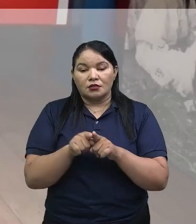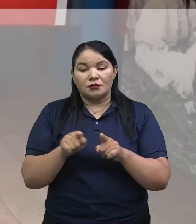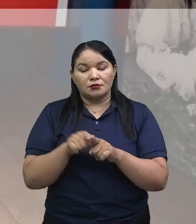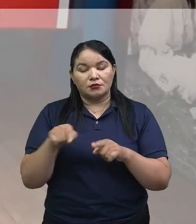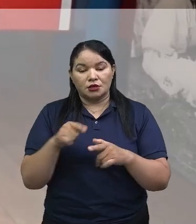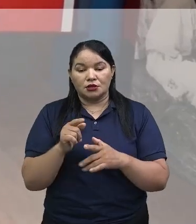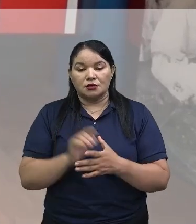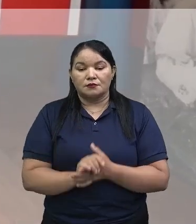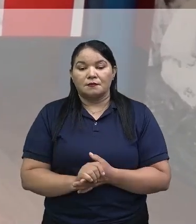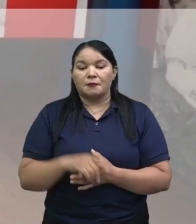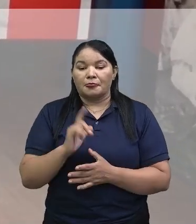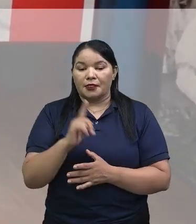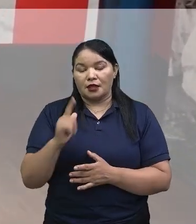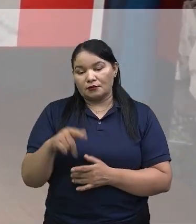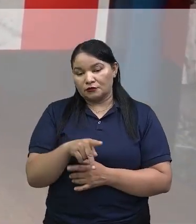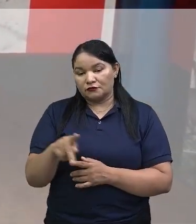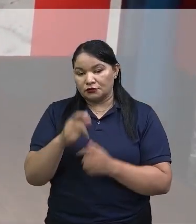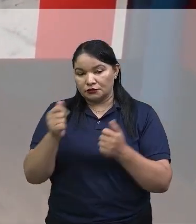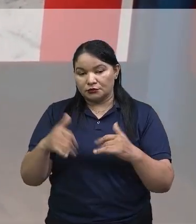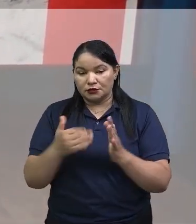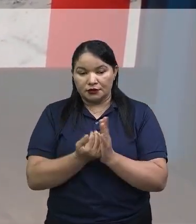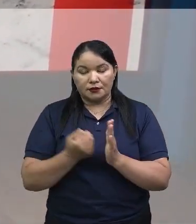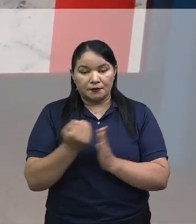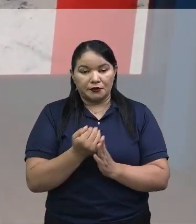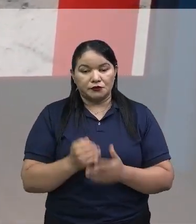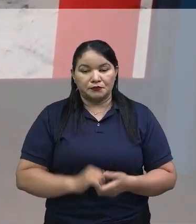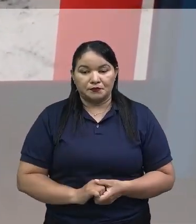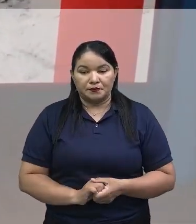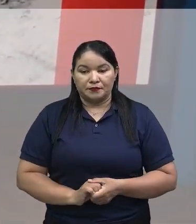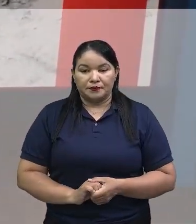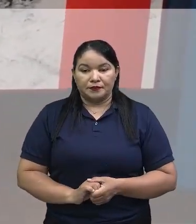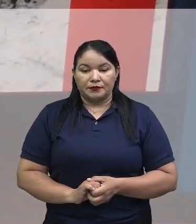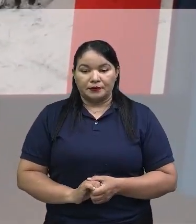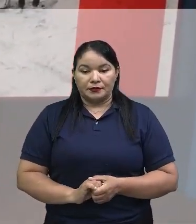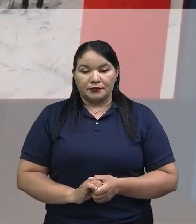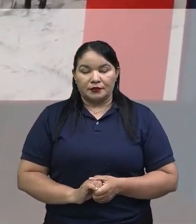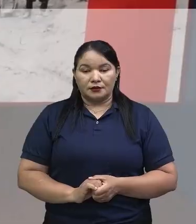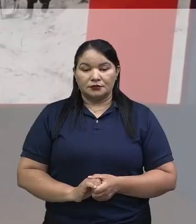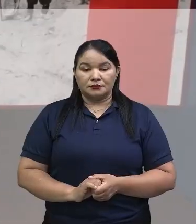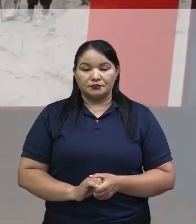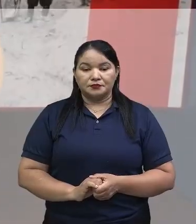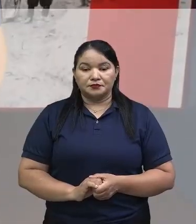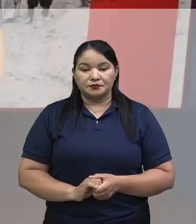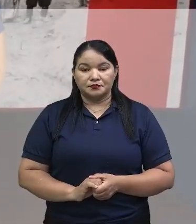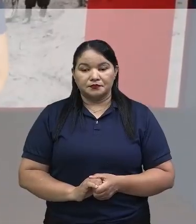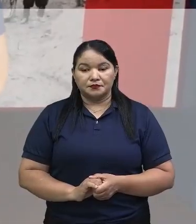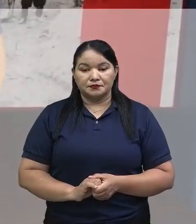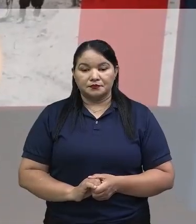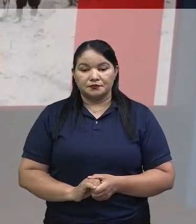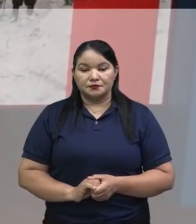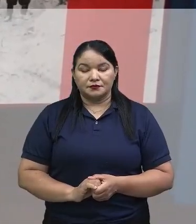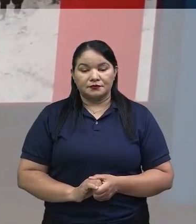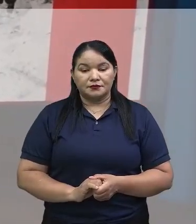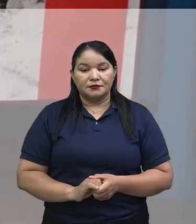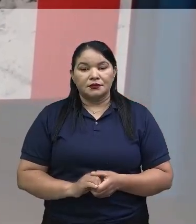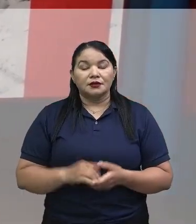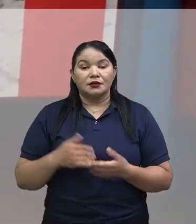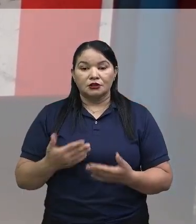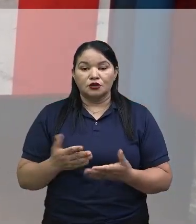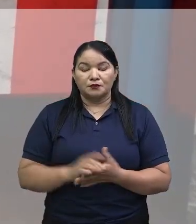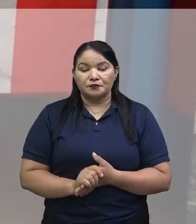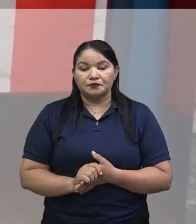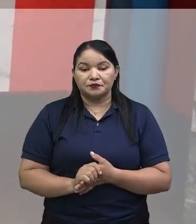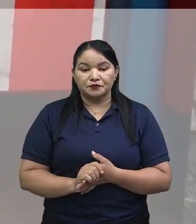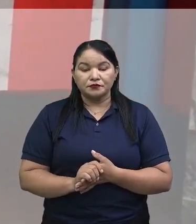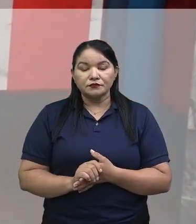eu passo a bola para o professor Ian, que vai conectar essa história aqui ao museu e a história do Amazonas. E por conta, né,